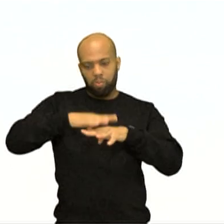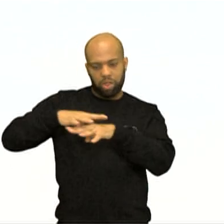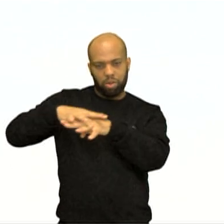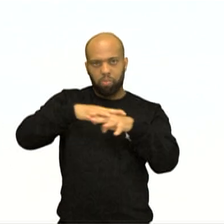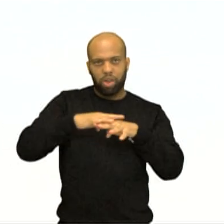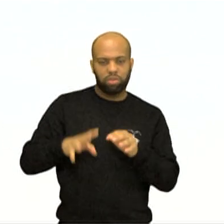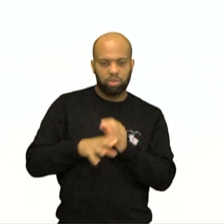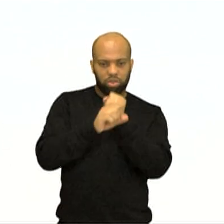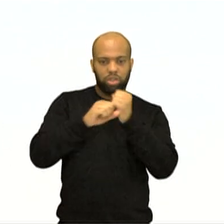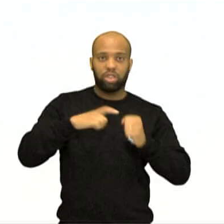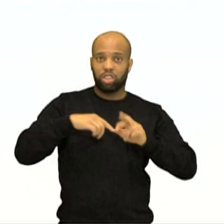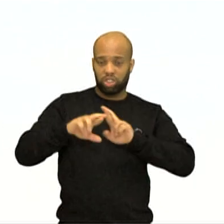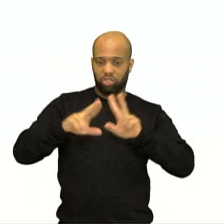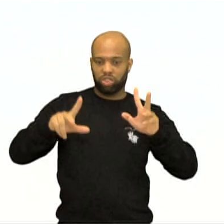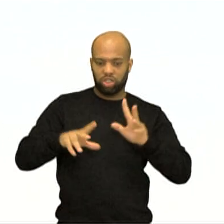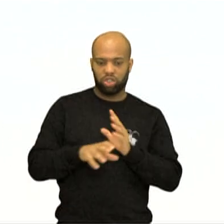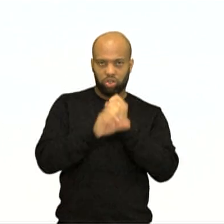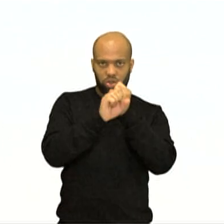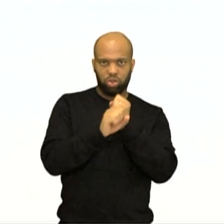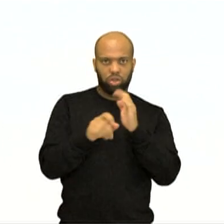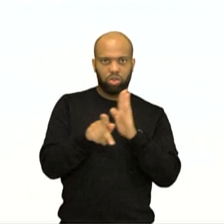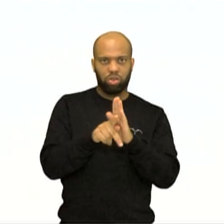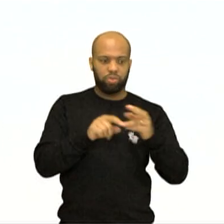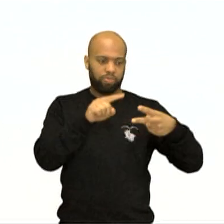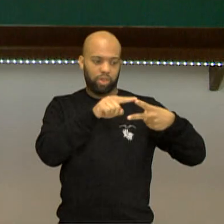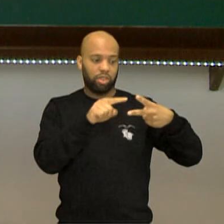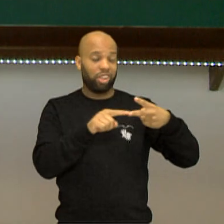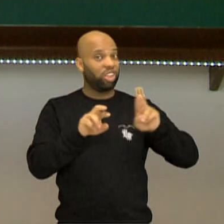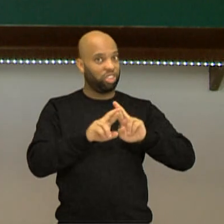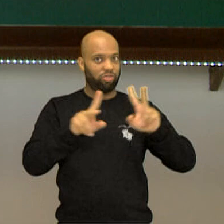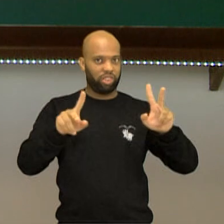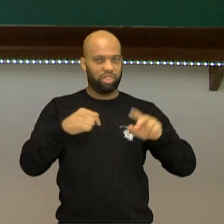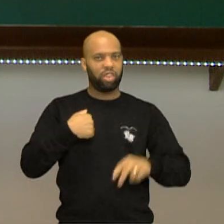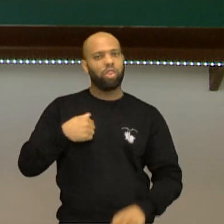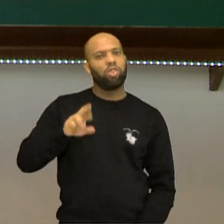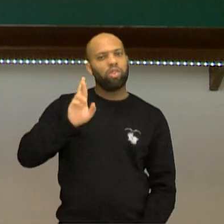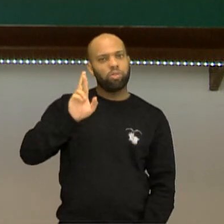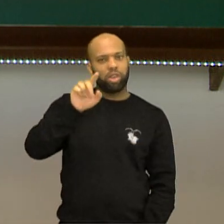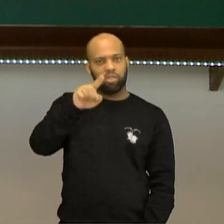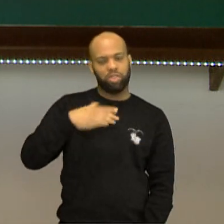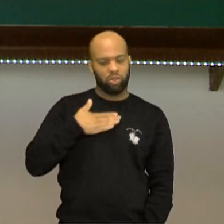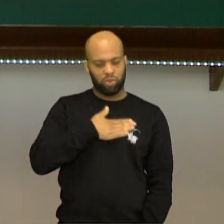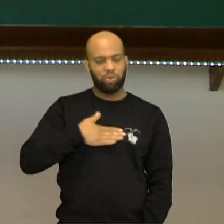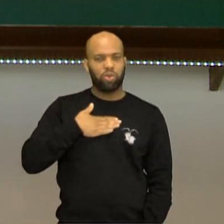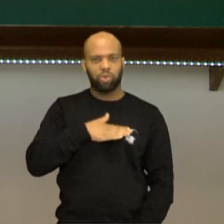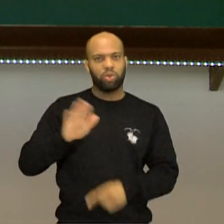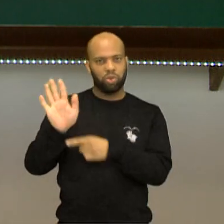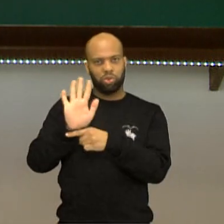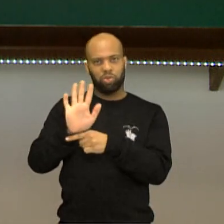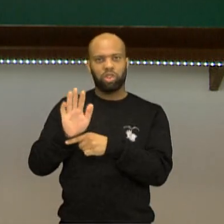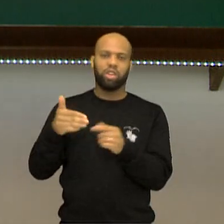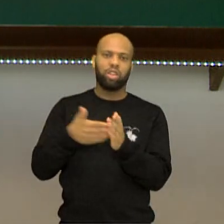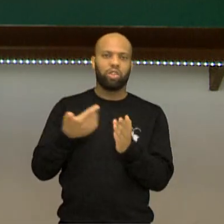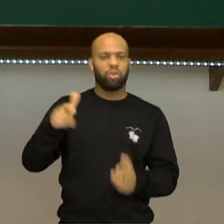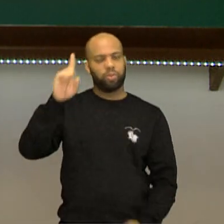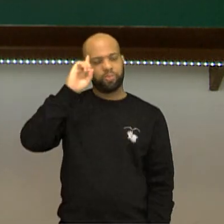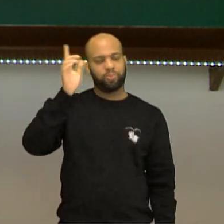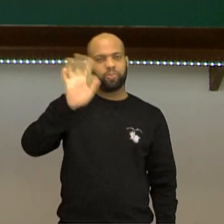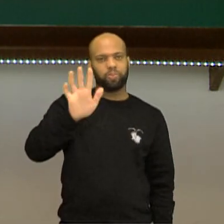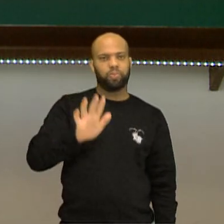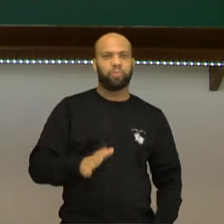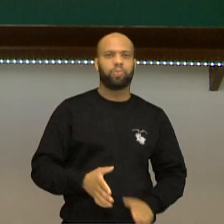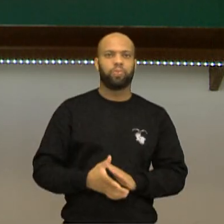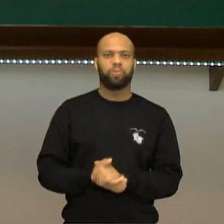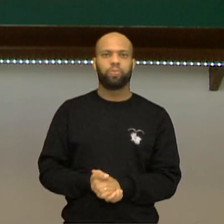operações diferentes das operações de escalares. Eu espero que vocês tenham gostado desse vídeo e até mais, meus queridos!